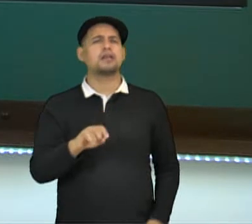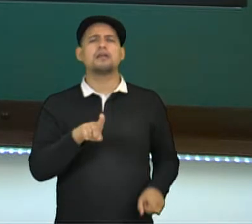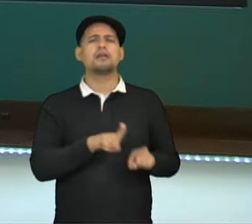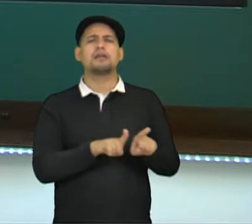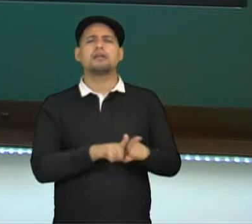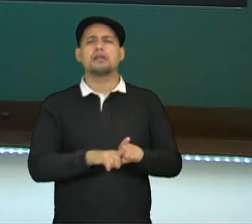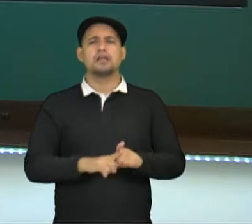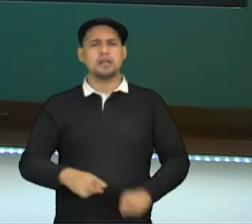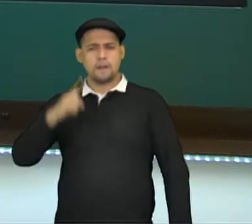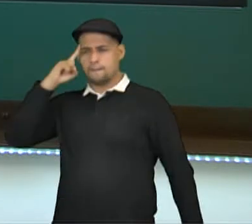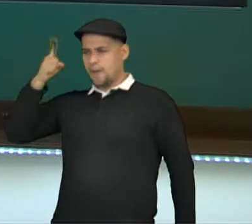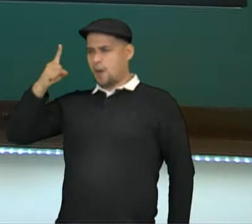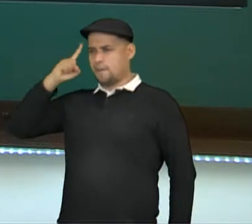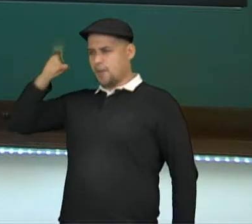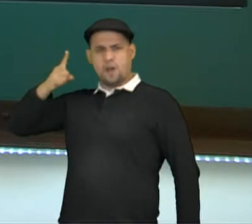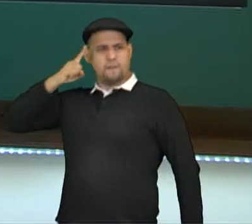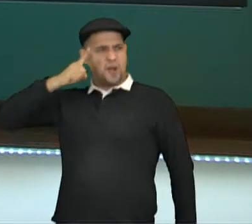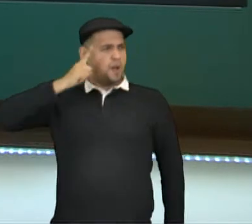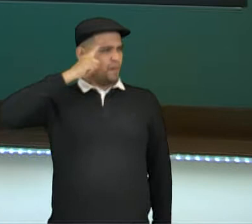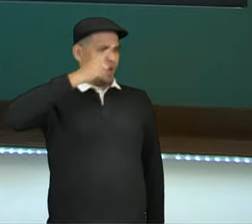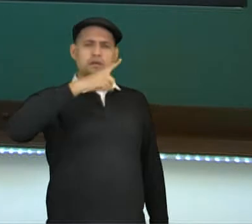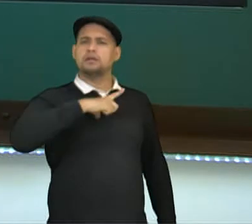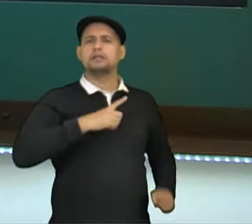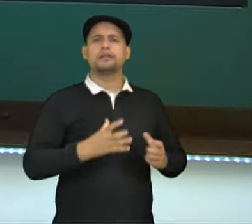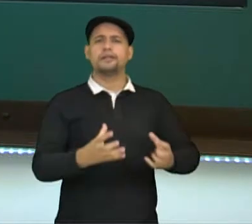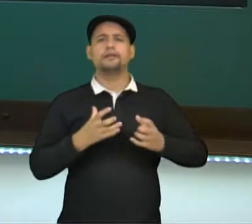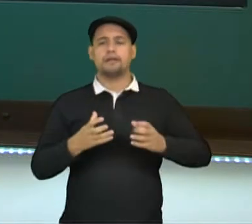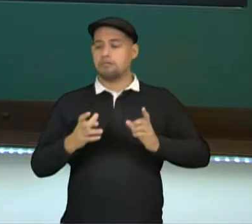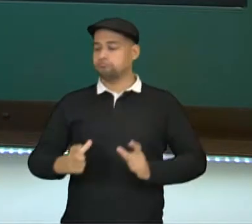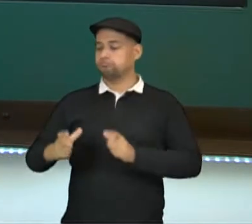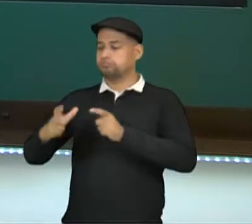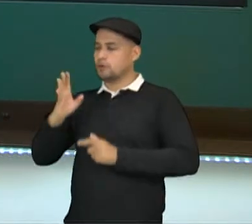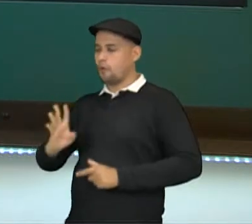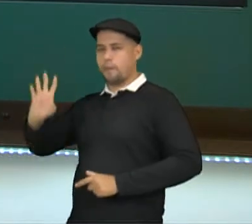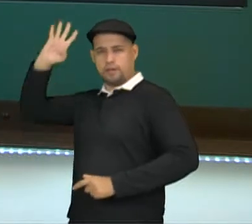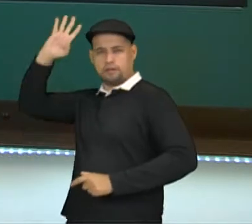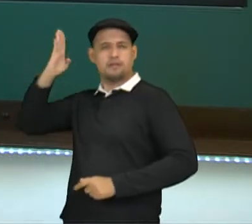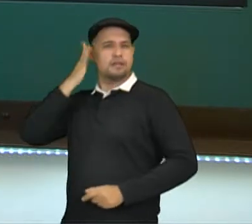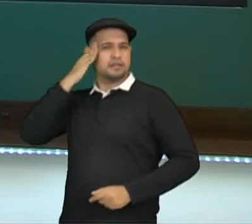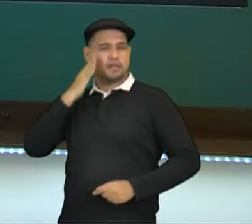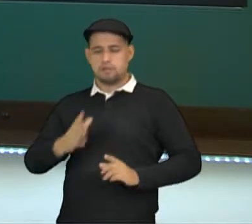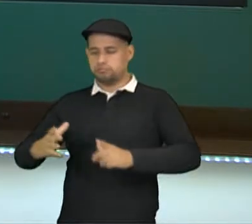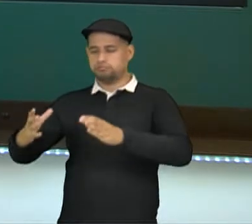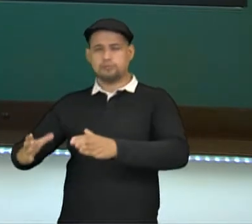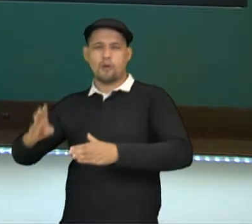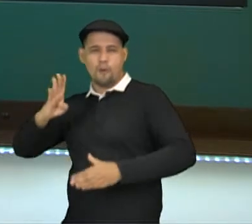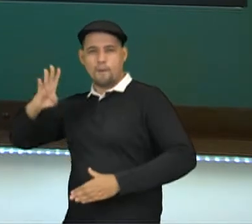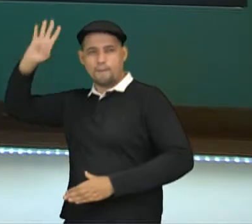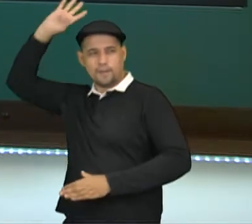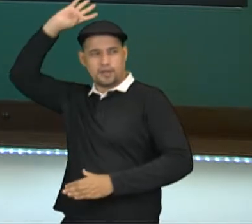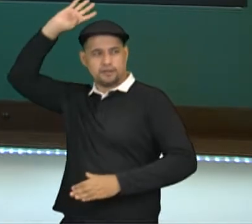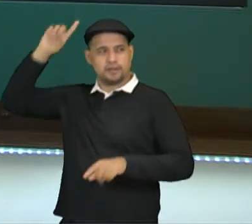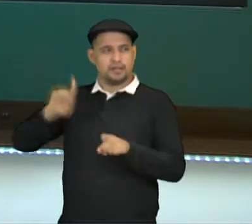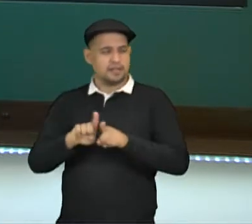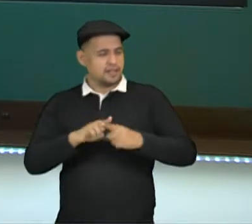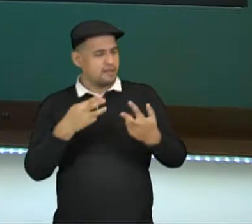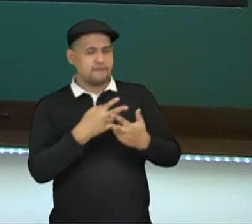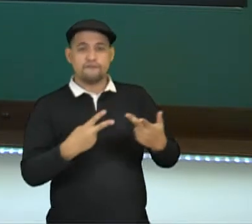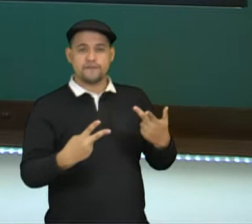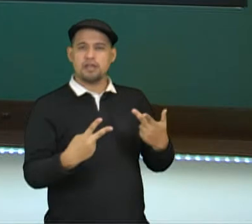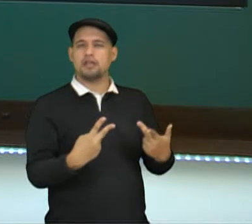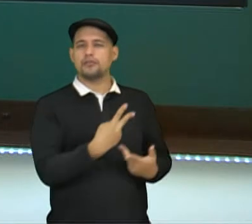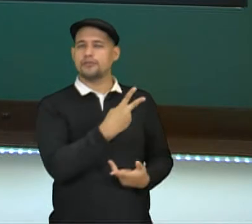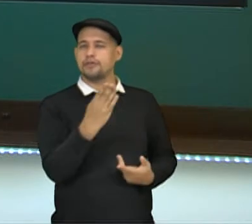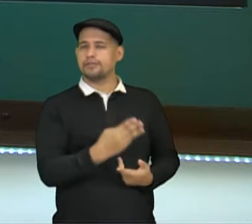Qual que era a intenção de Benito Mussolini? Ele queria trazer o Império Romano à vida. Sabe aquele Império Romano que foi o Império de Ferro, que conquistou 2/3 do